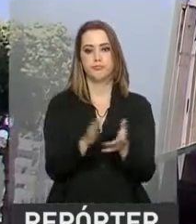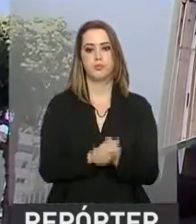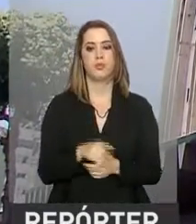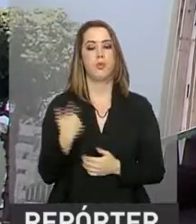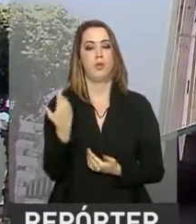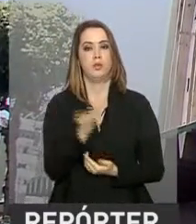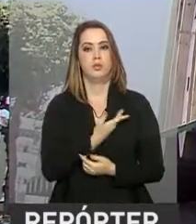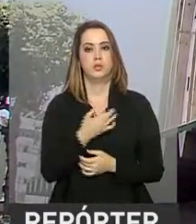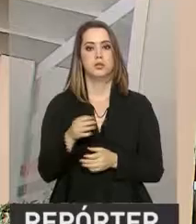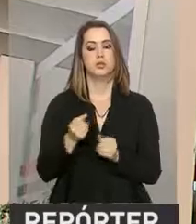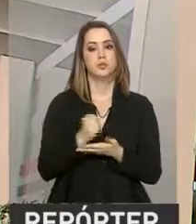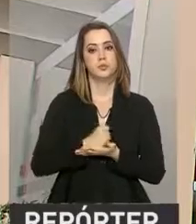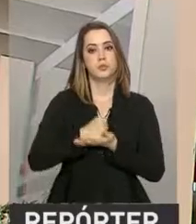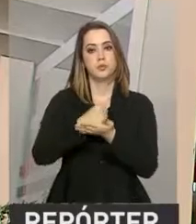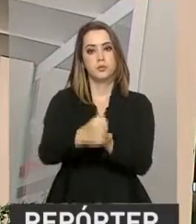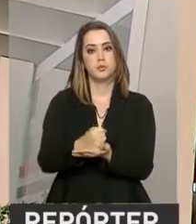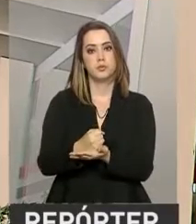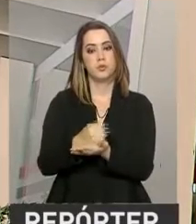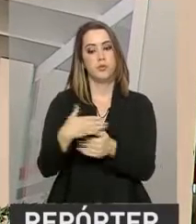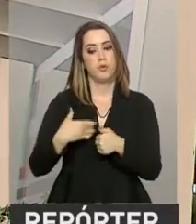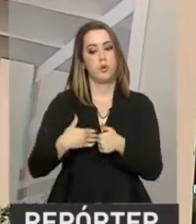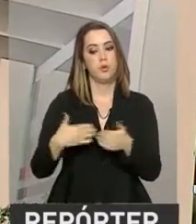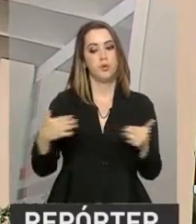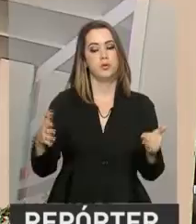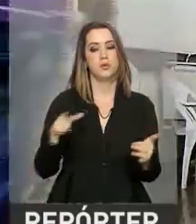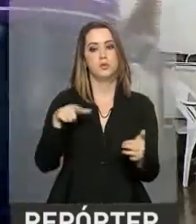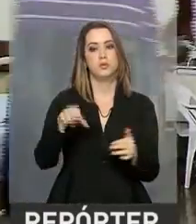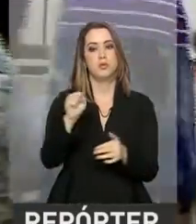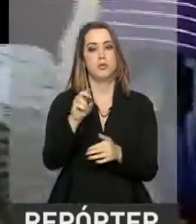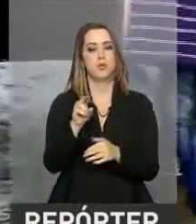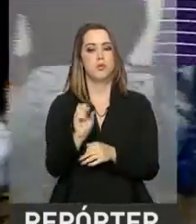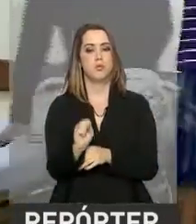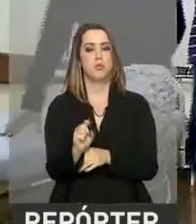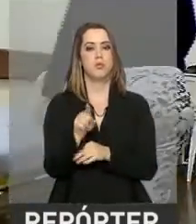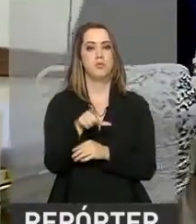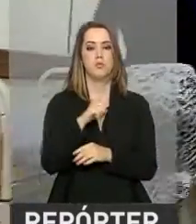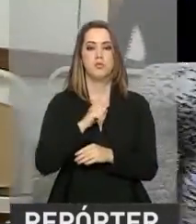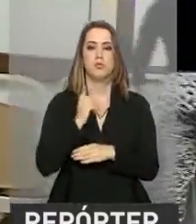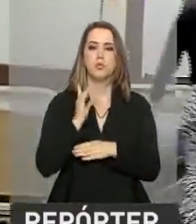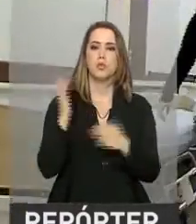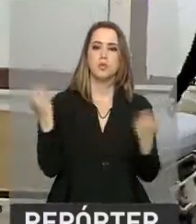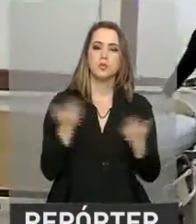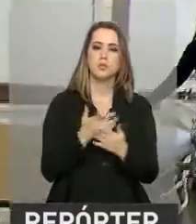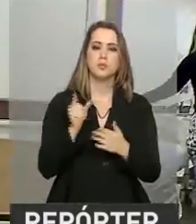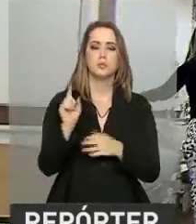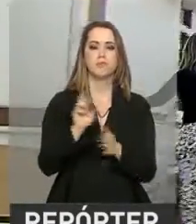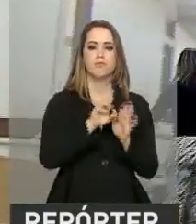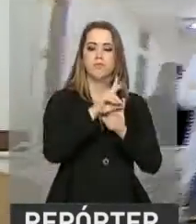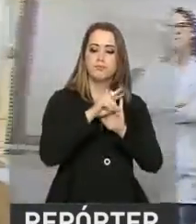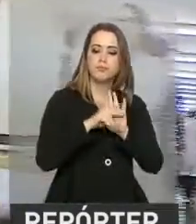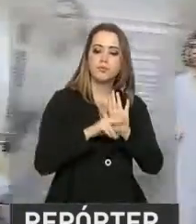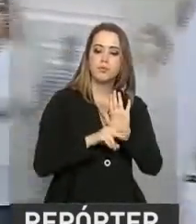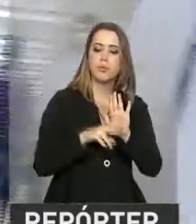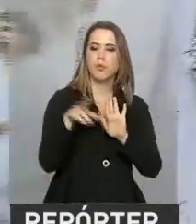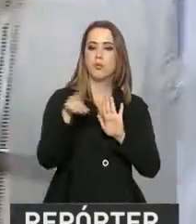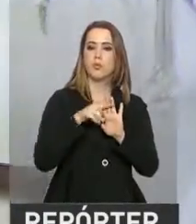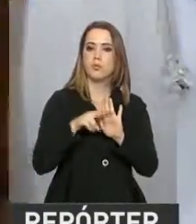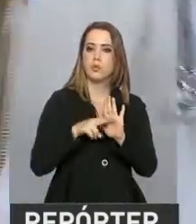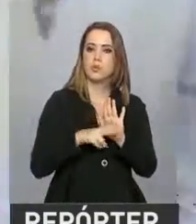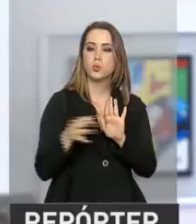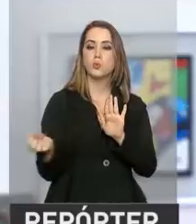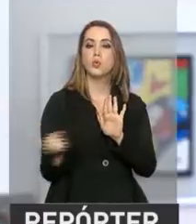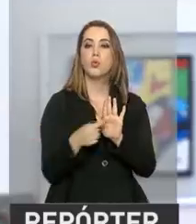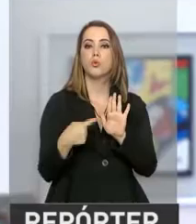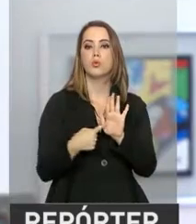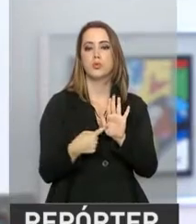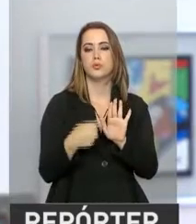e ampliar o atendimento aos pacientes de câncer pelo SUS, o Ministério da Saúde está adotando uma série de medidas e